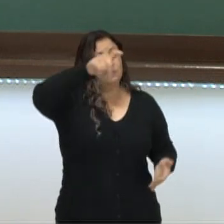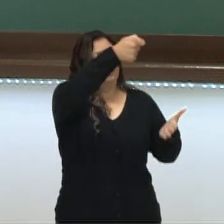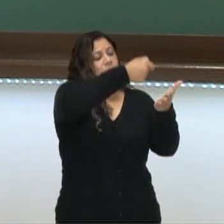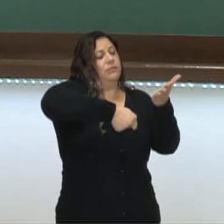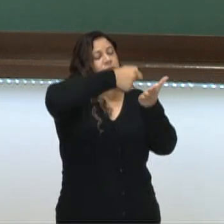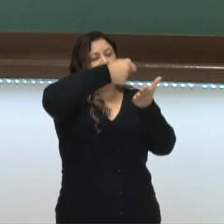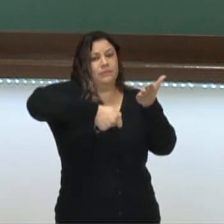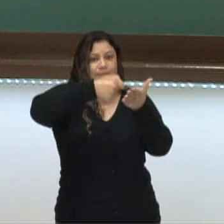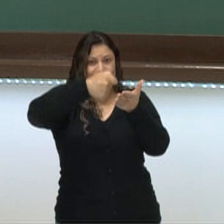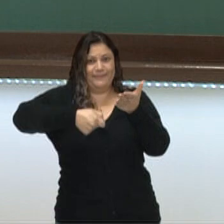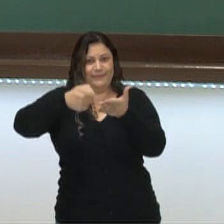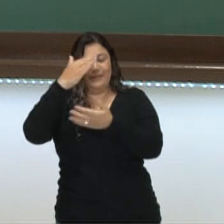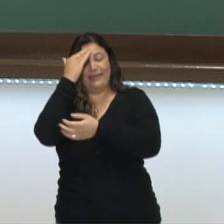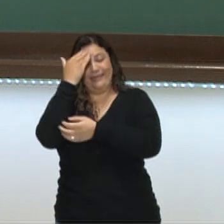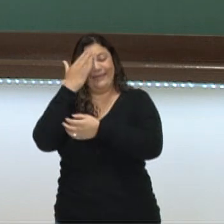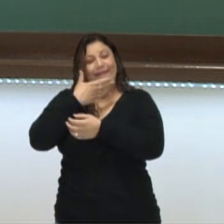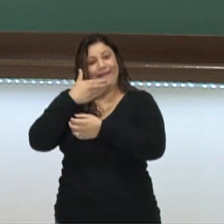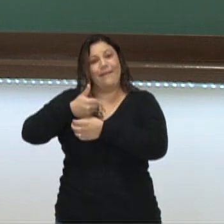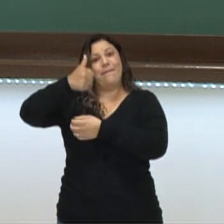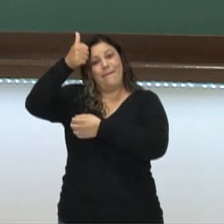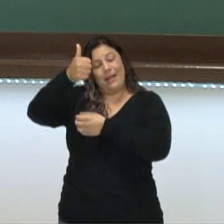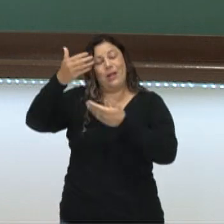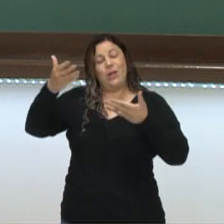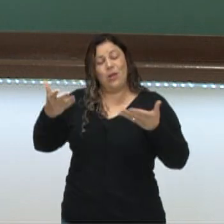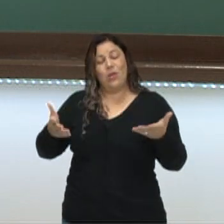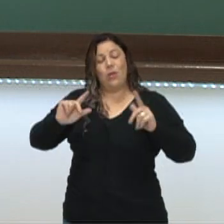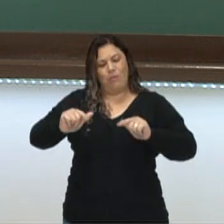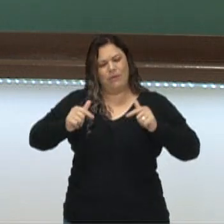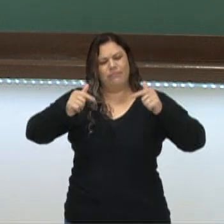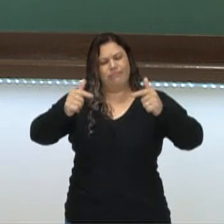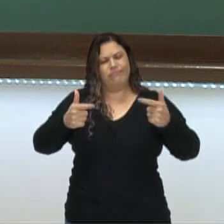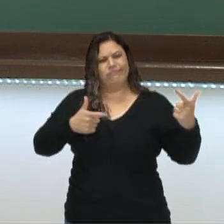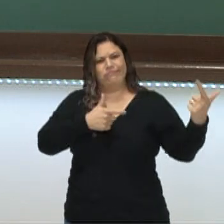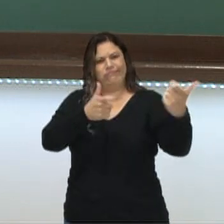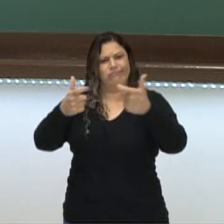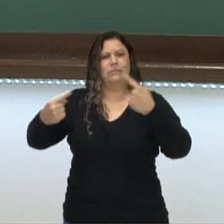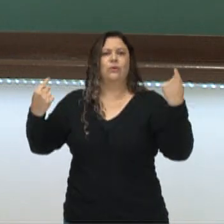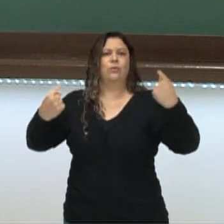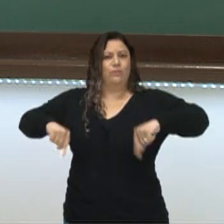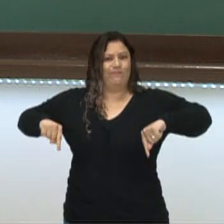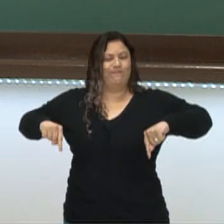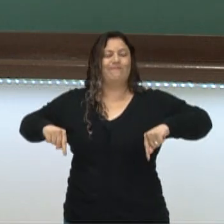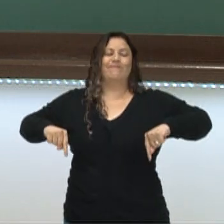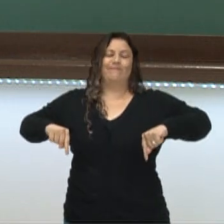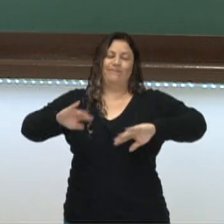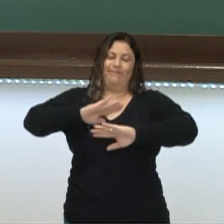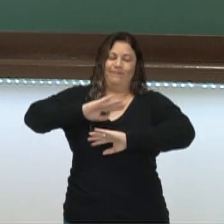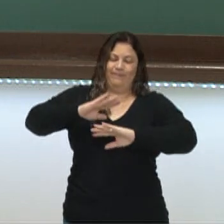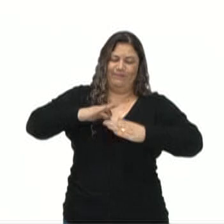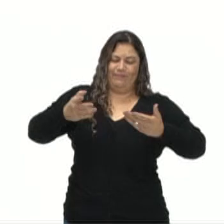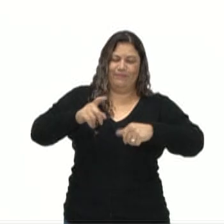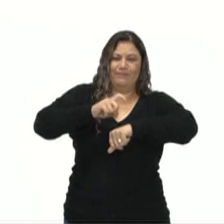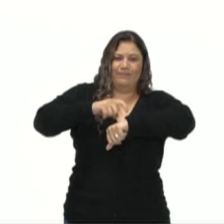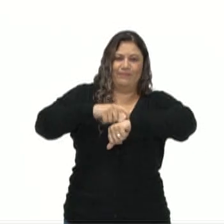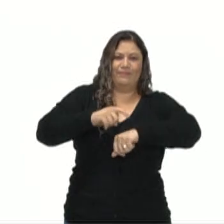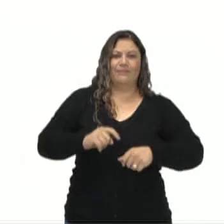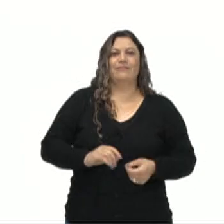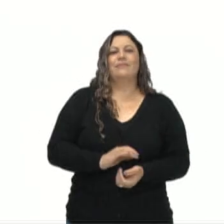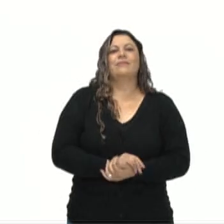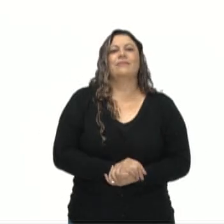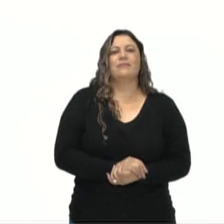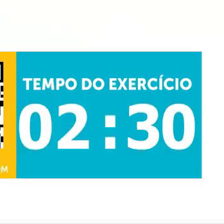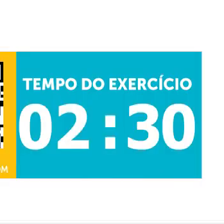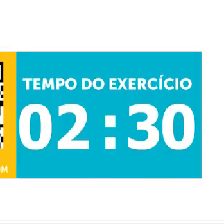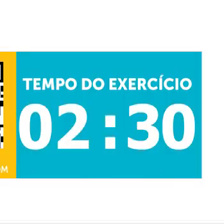aí para entender melhor, para lutar contra essa situação, tá? Você vai ter um tempinho agora.